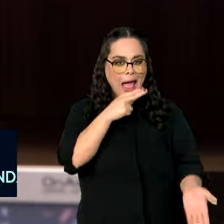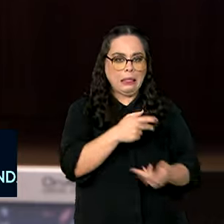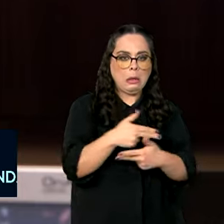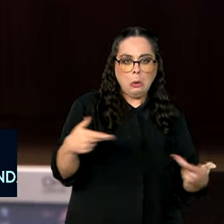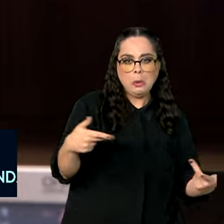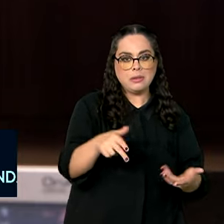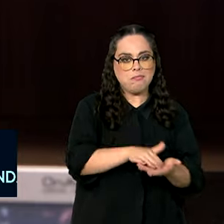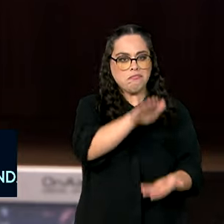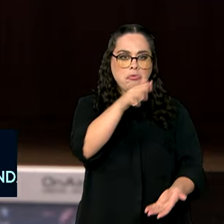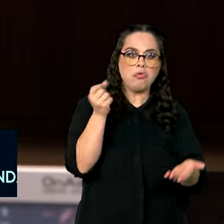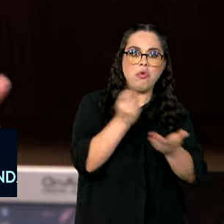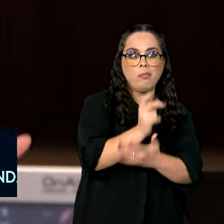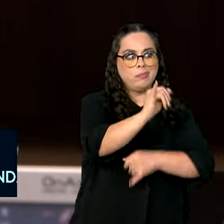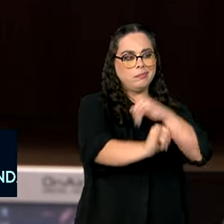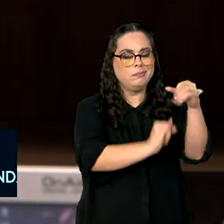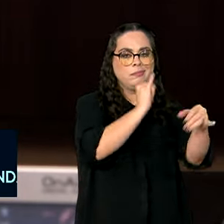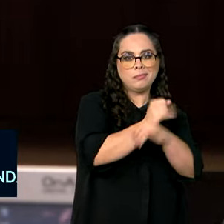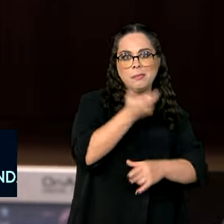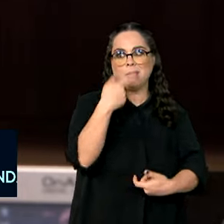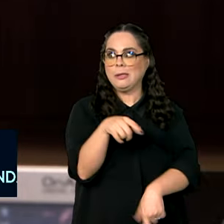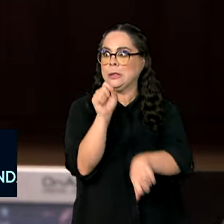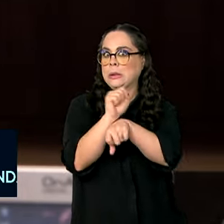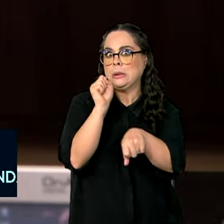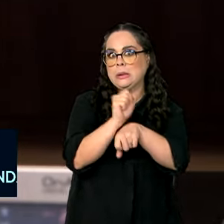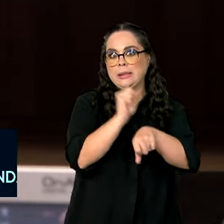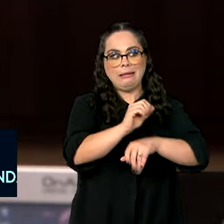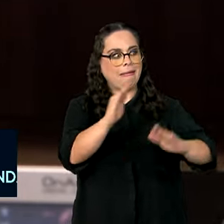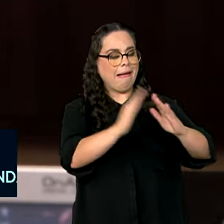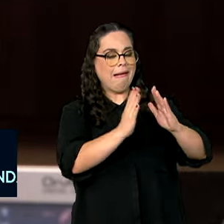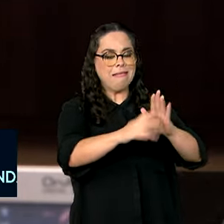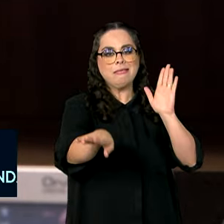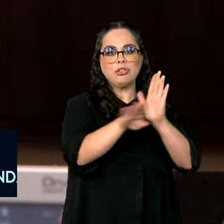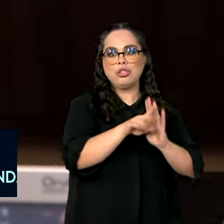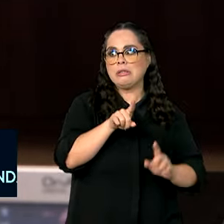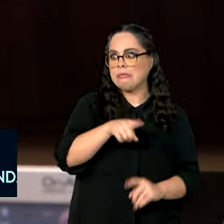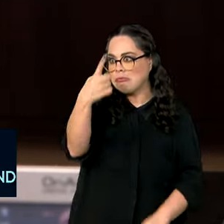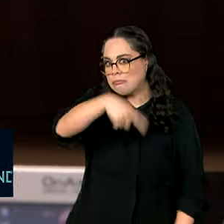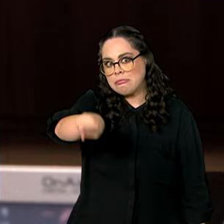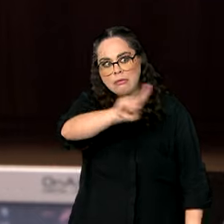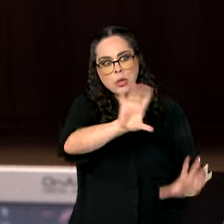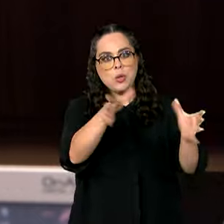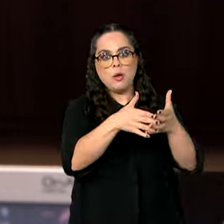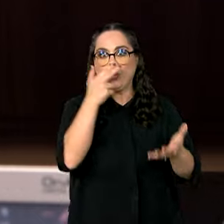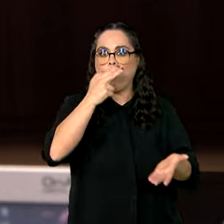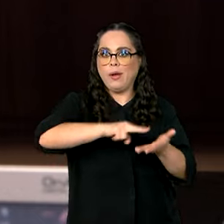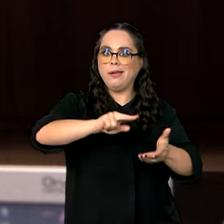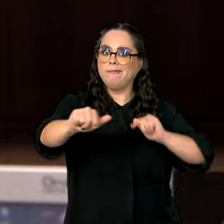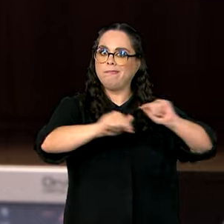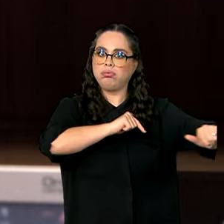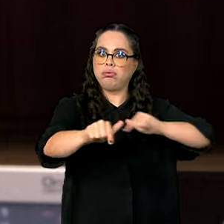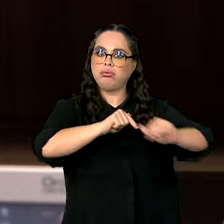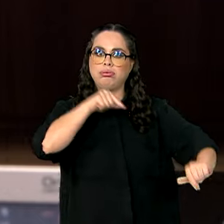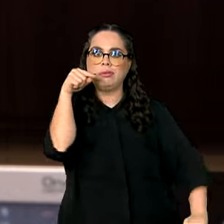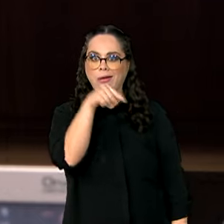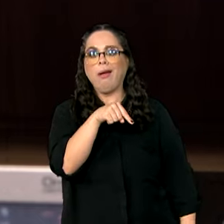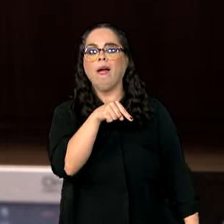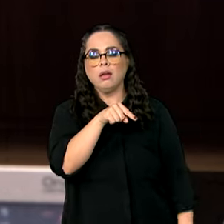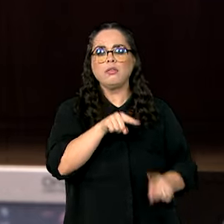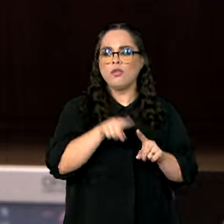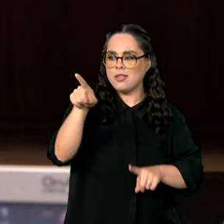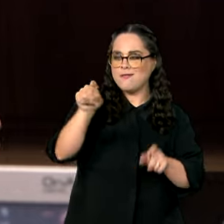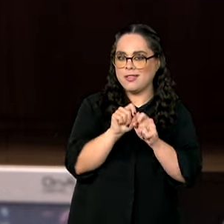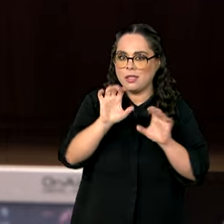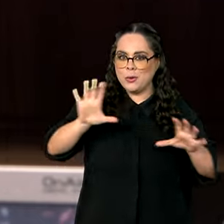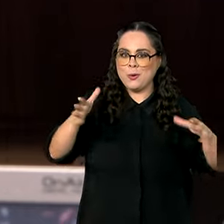há muitas compras online as pessoas ficam esperando receber em casa é um período intenso pros Correios eh e vocês fizeram uma